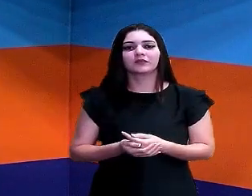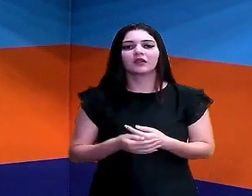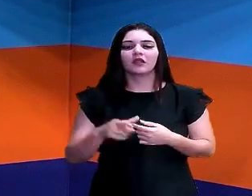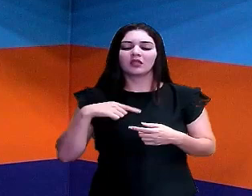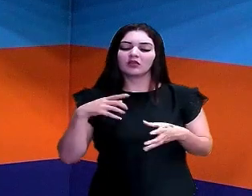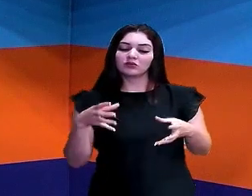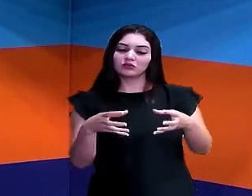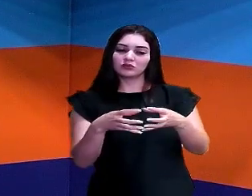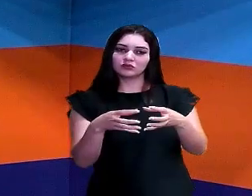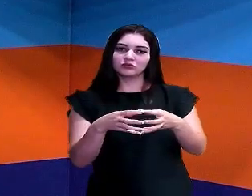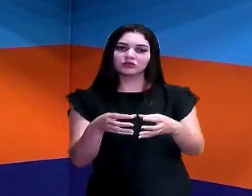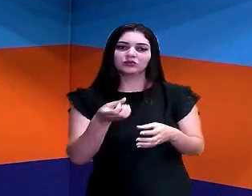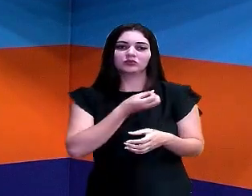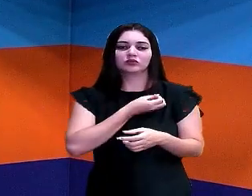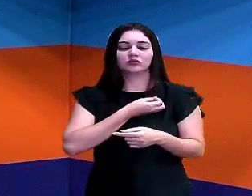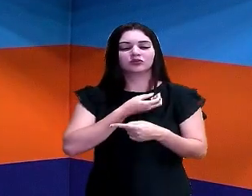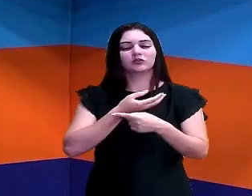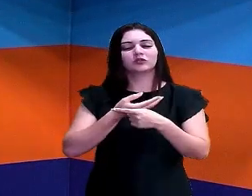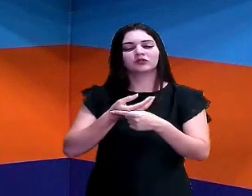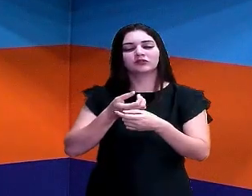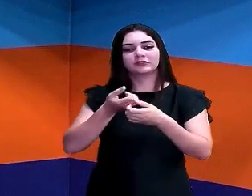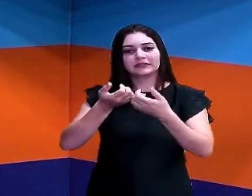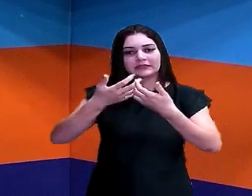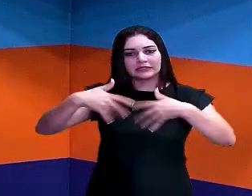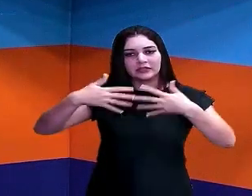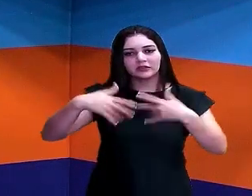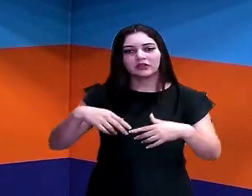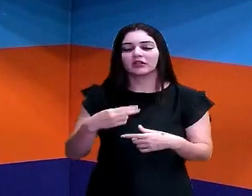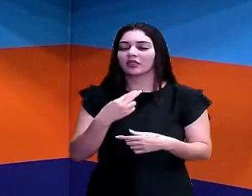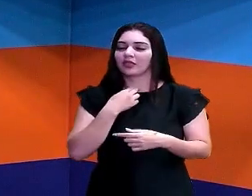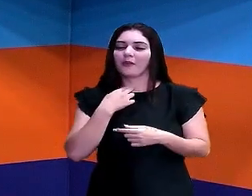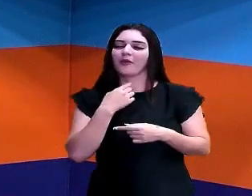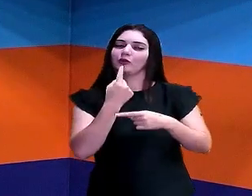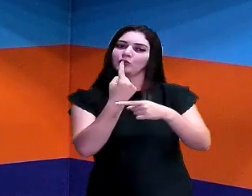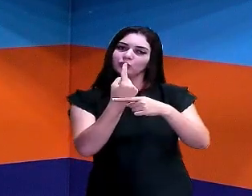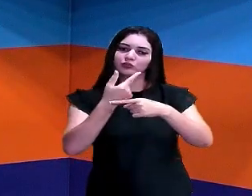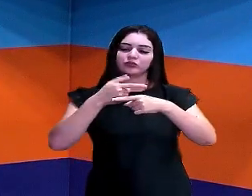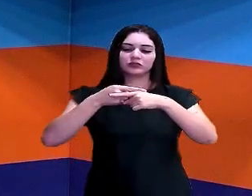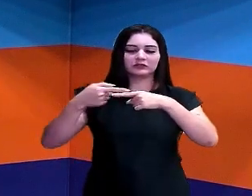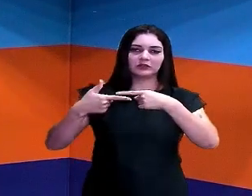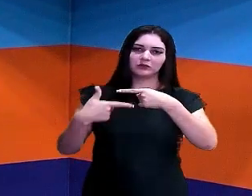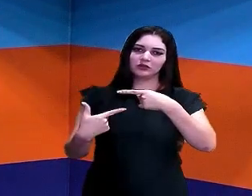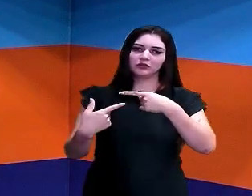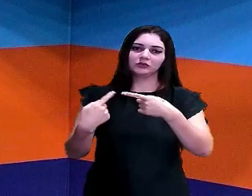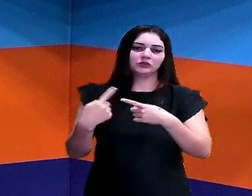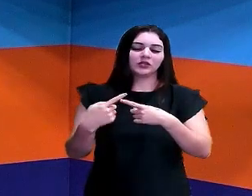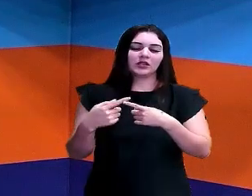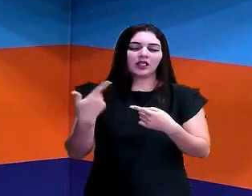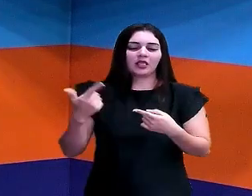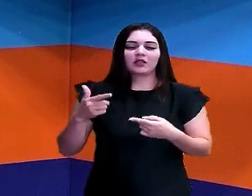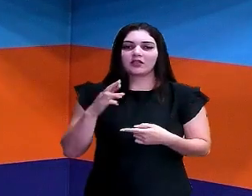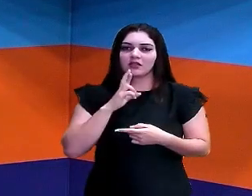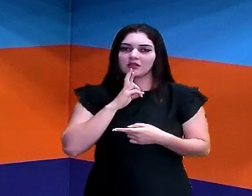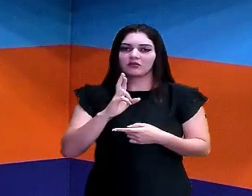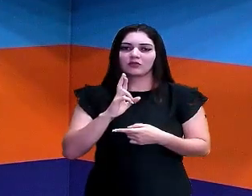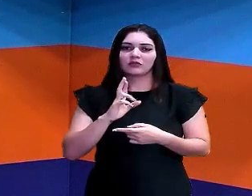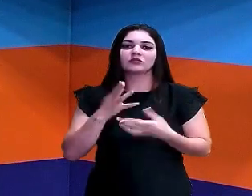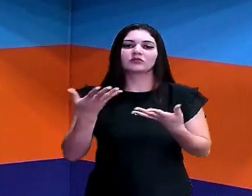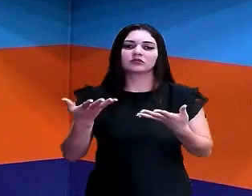conjunto dos números naturais é que eu não poderia 1 dividido por 2, porque não vai me dar aí a resposta de um